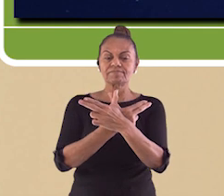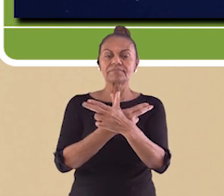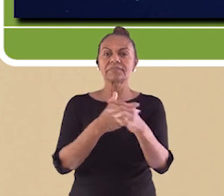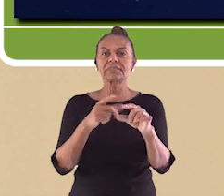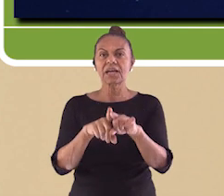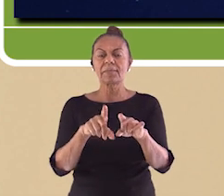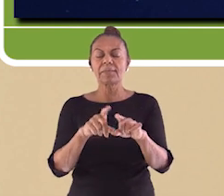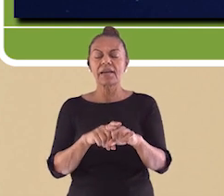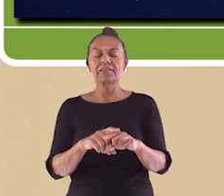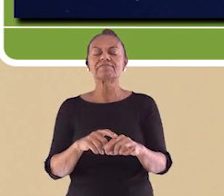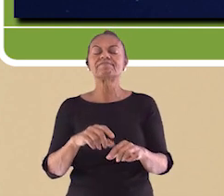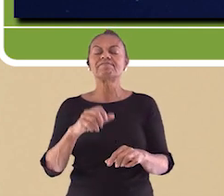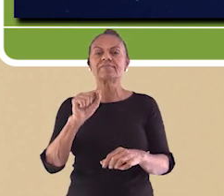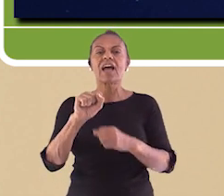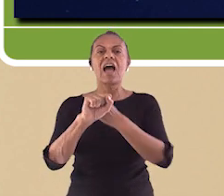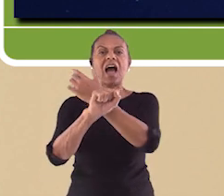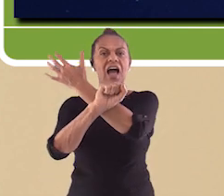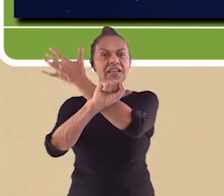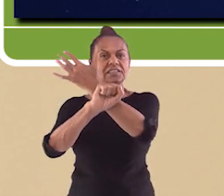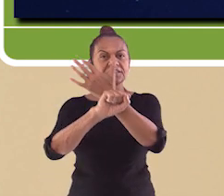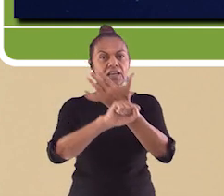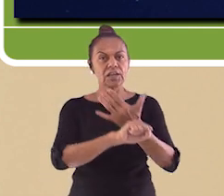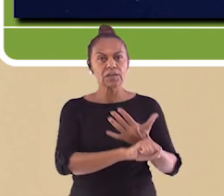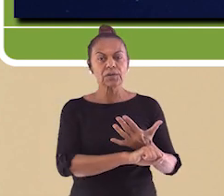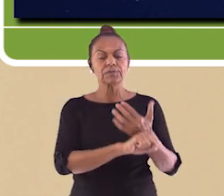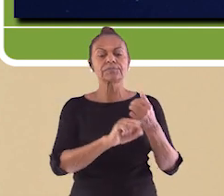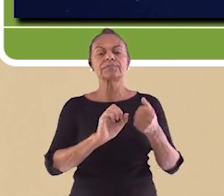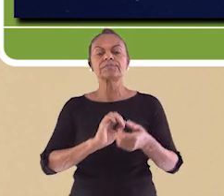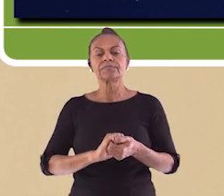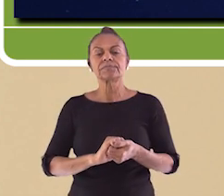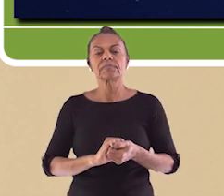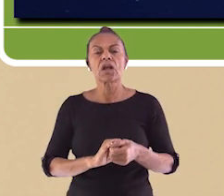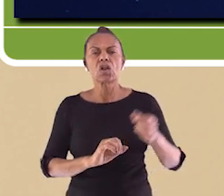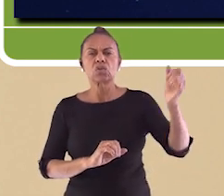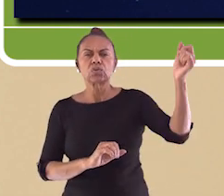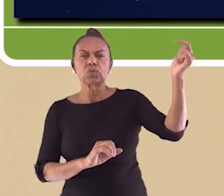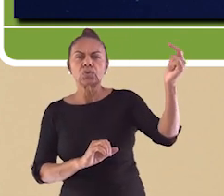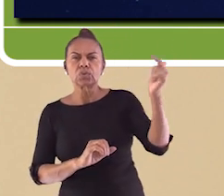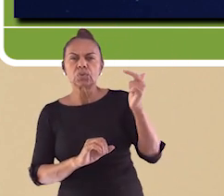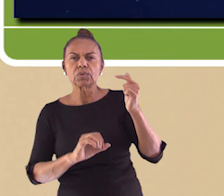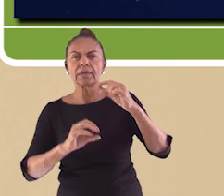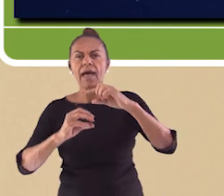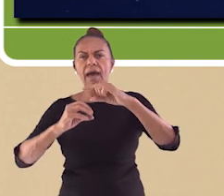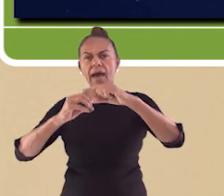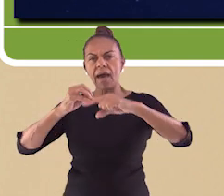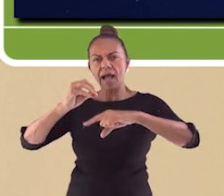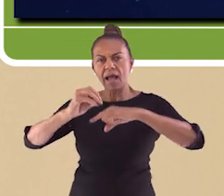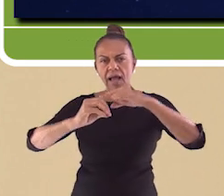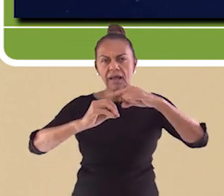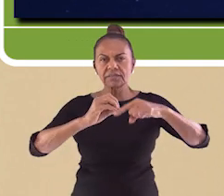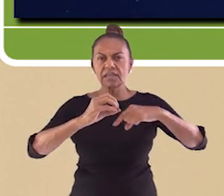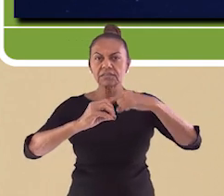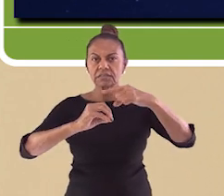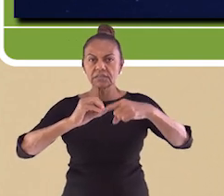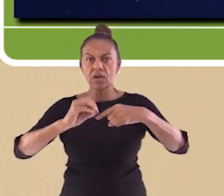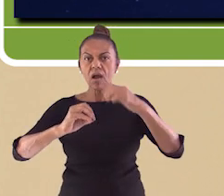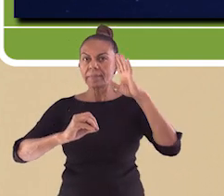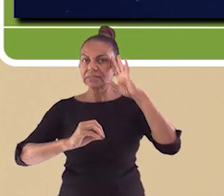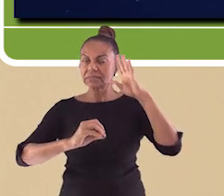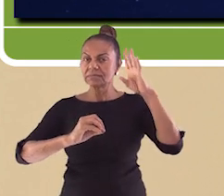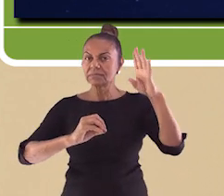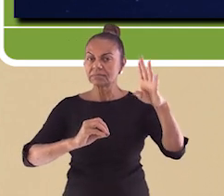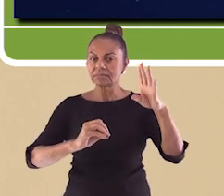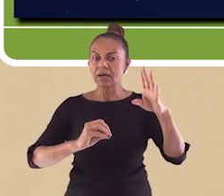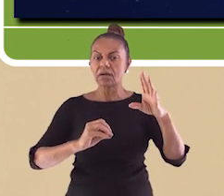ser sentida aqui na Terra na forma de calor, luz e radiação, sendo esta a principal fonte de vida na Terra.